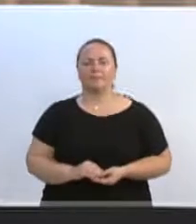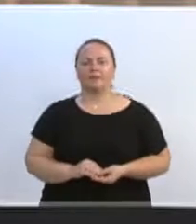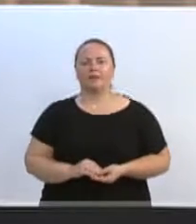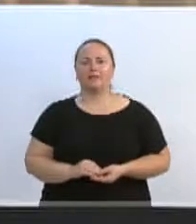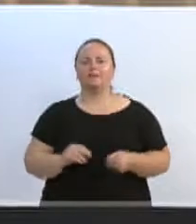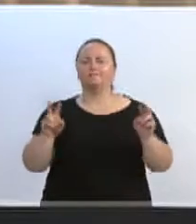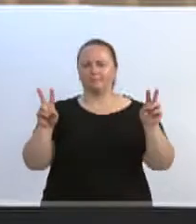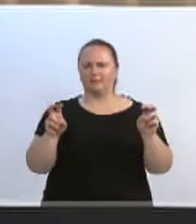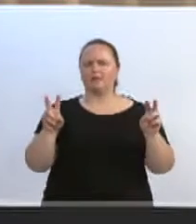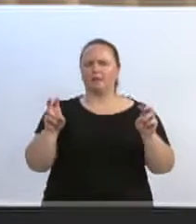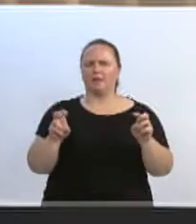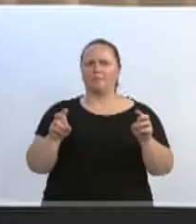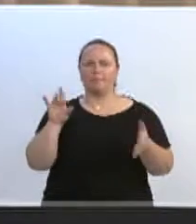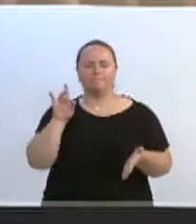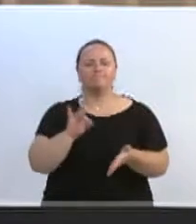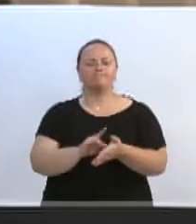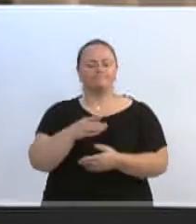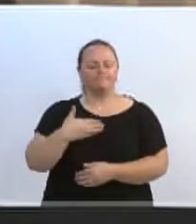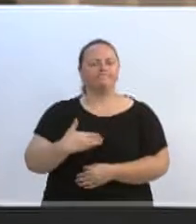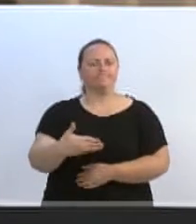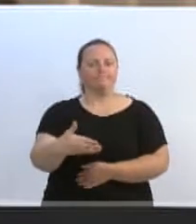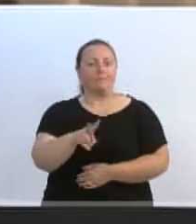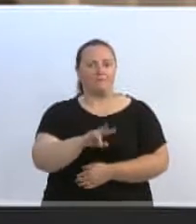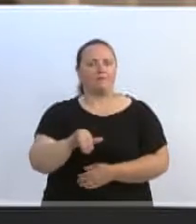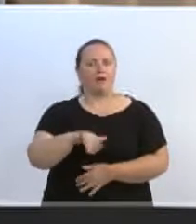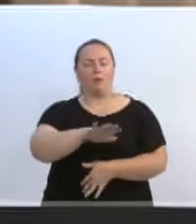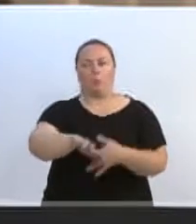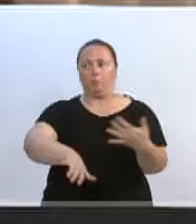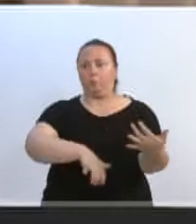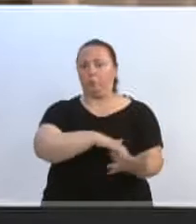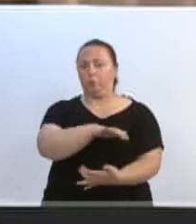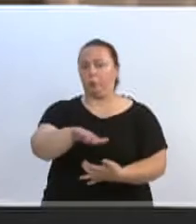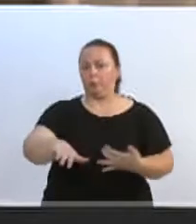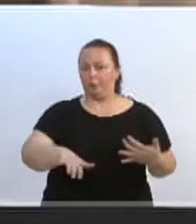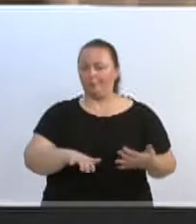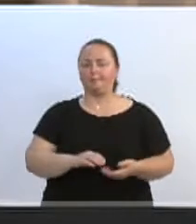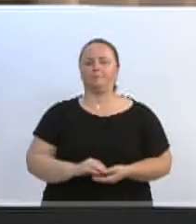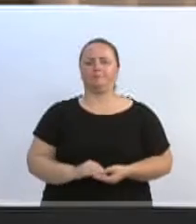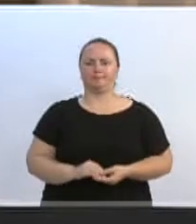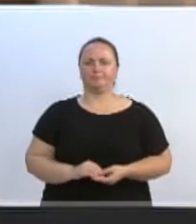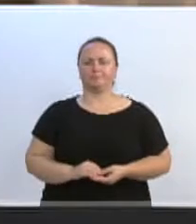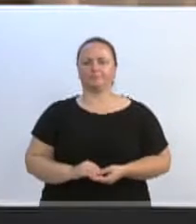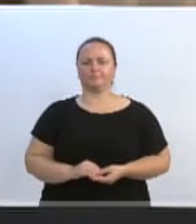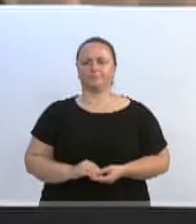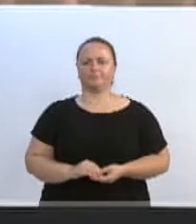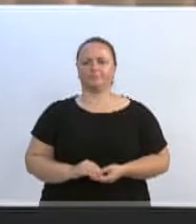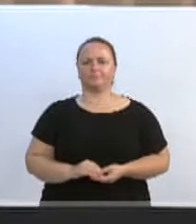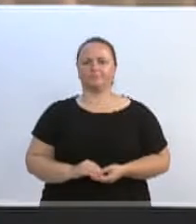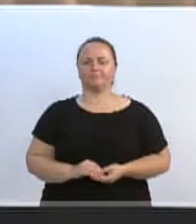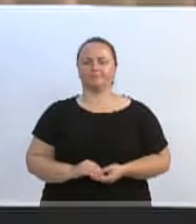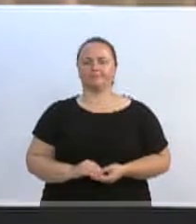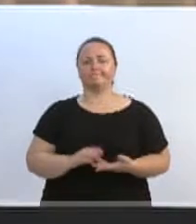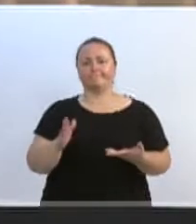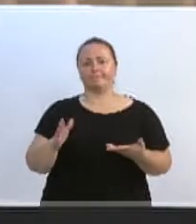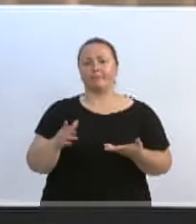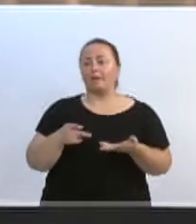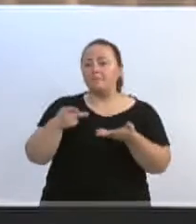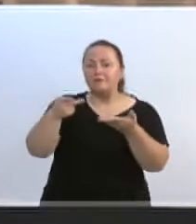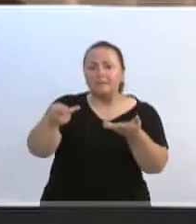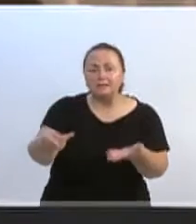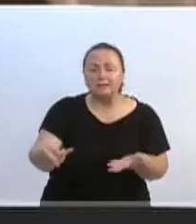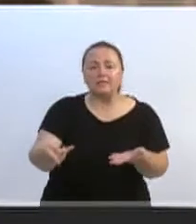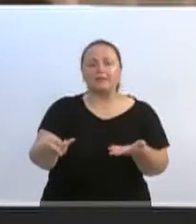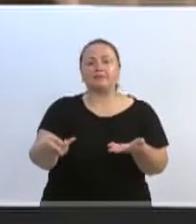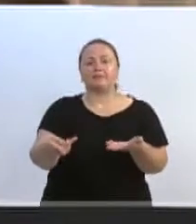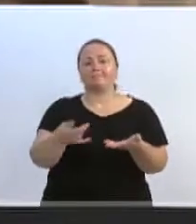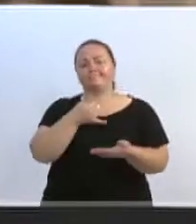eu acredito que vai ser muito polêmico aqui nessa cidade. Claro. Quando é feita uma visita, infelizmente acaba indo para a imprensa, o setor